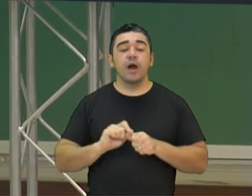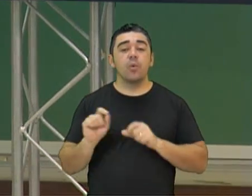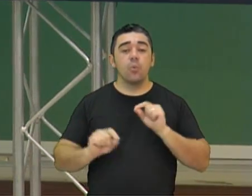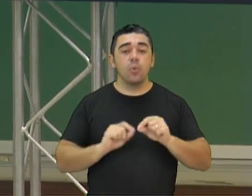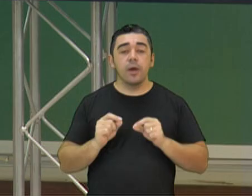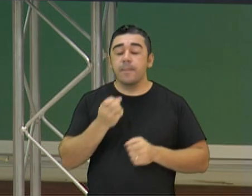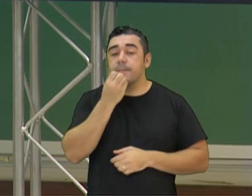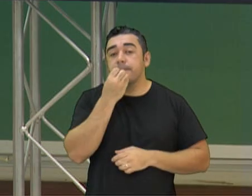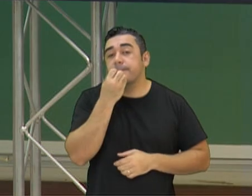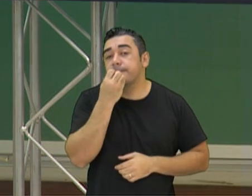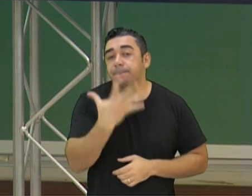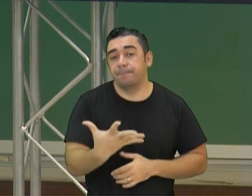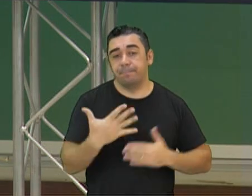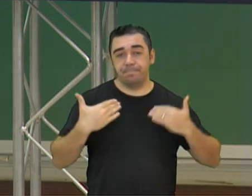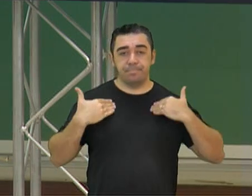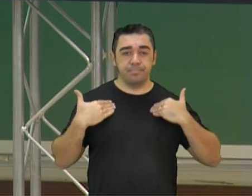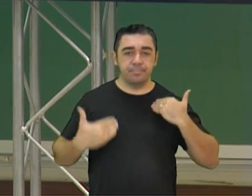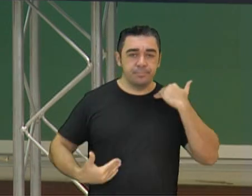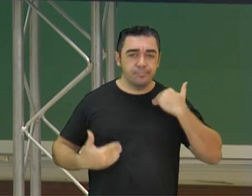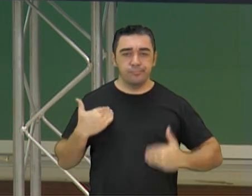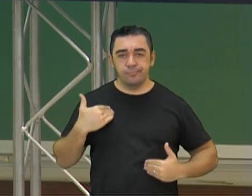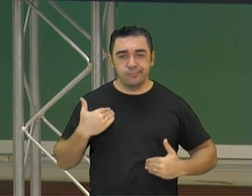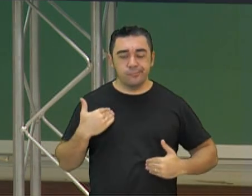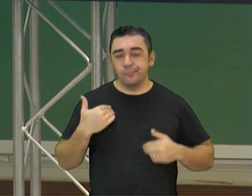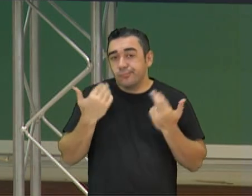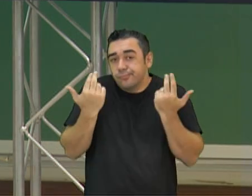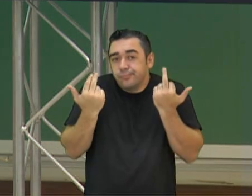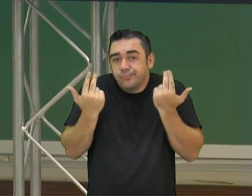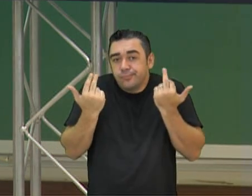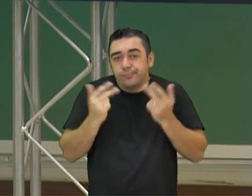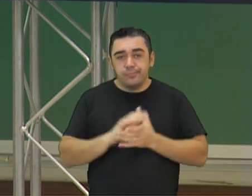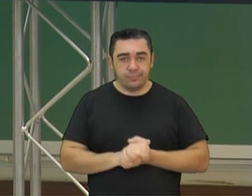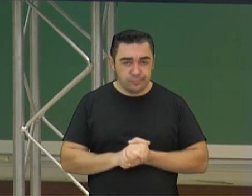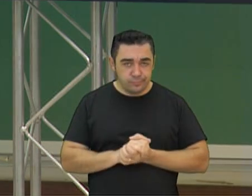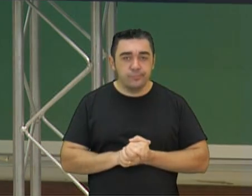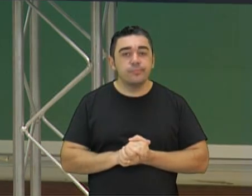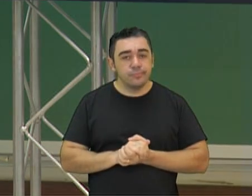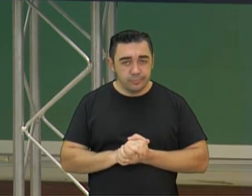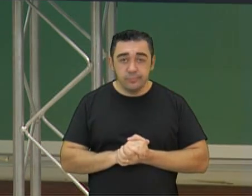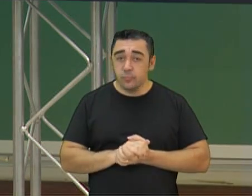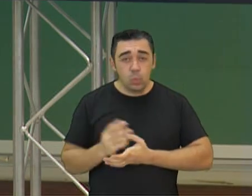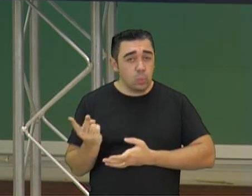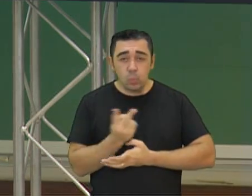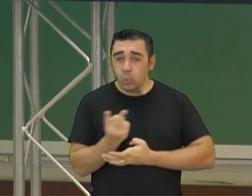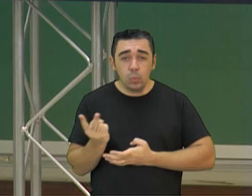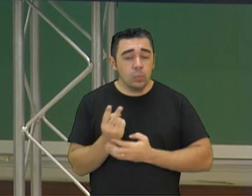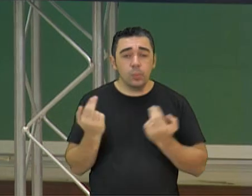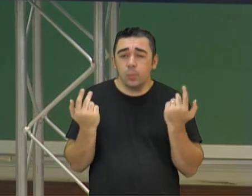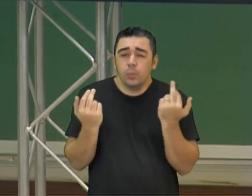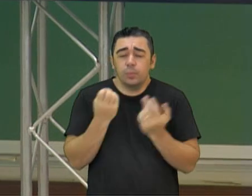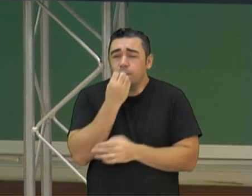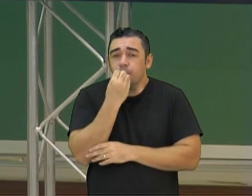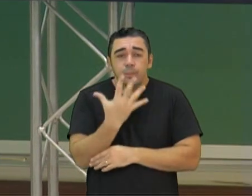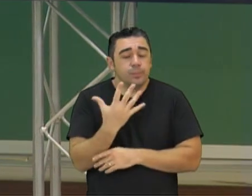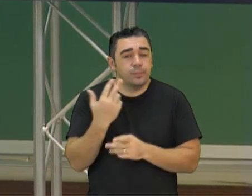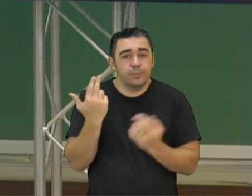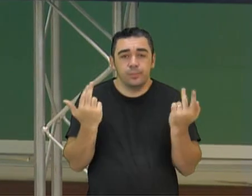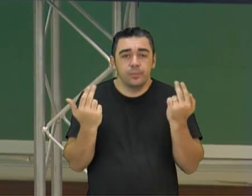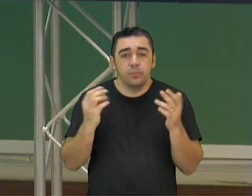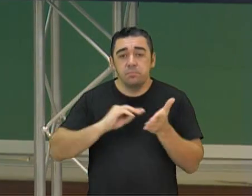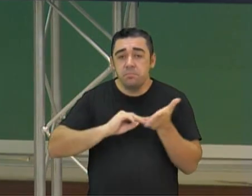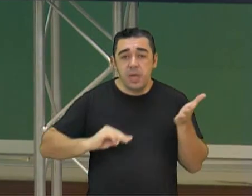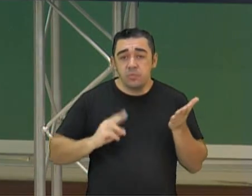traz benefícios, e os benefícios são iguais, tá? Então, não tem, o método é o